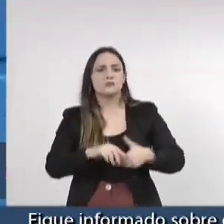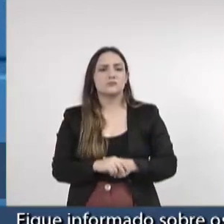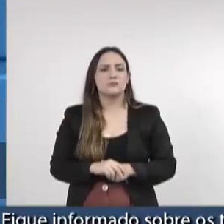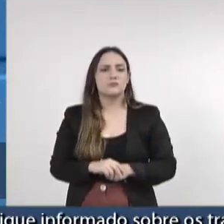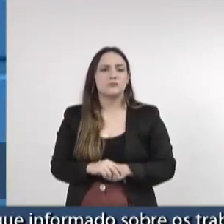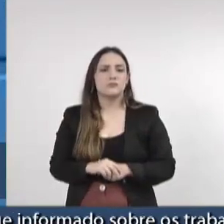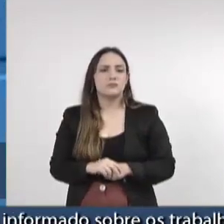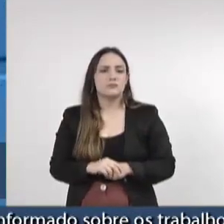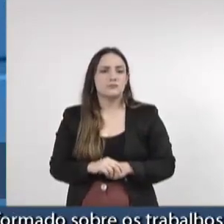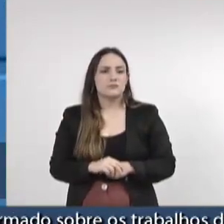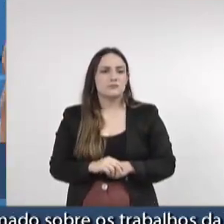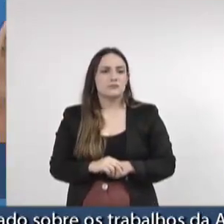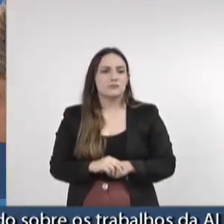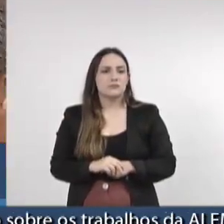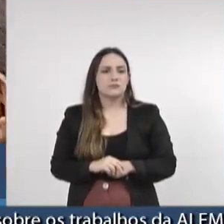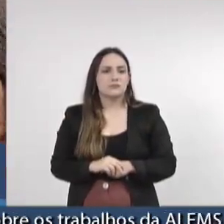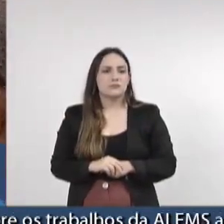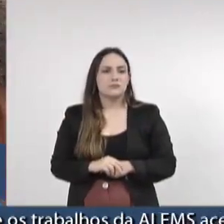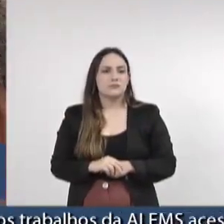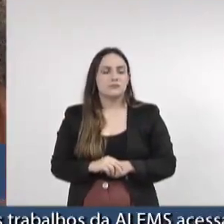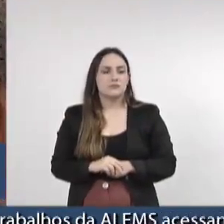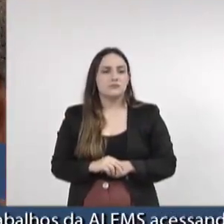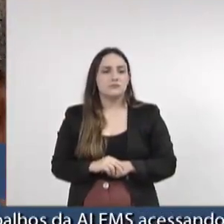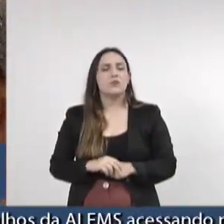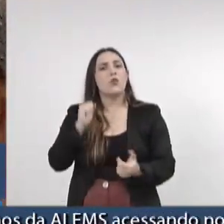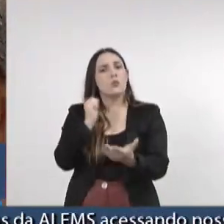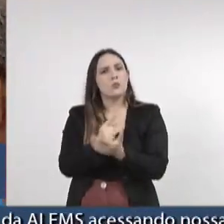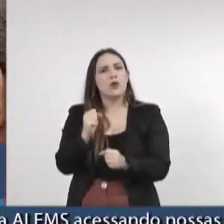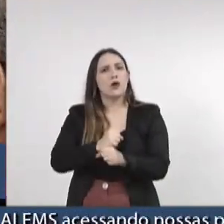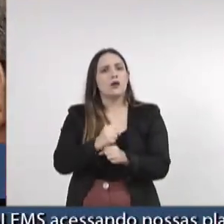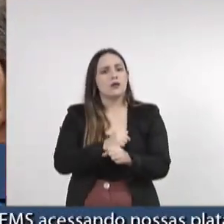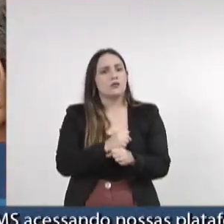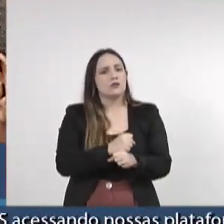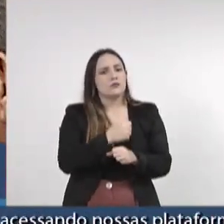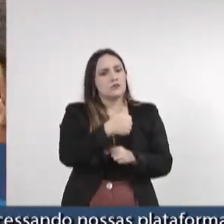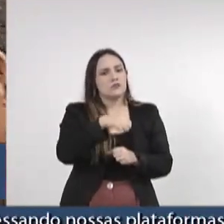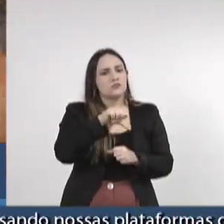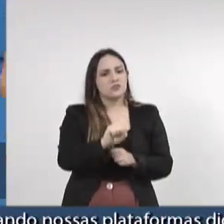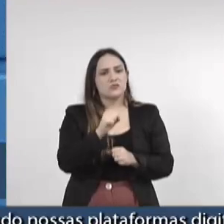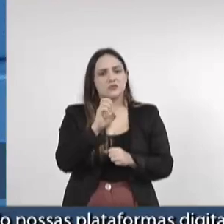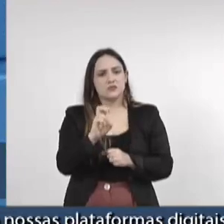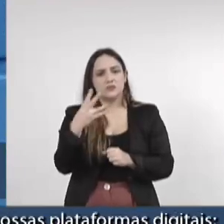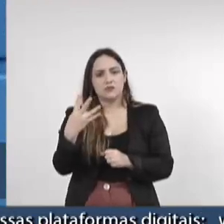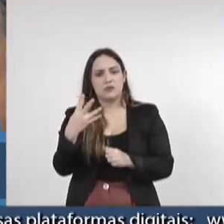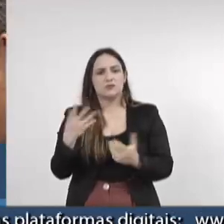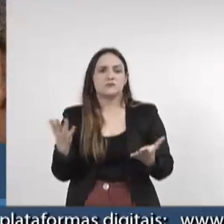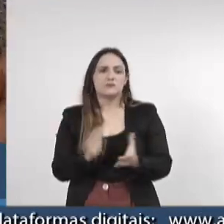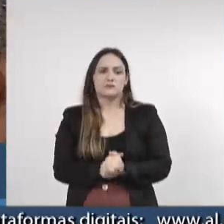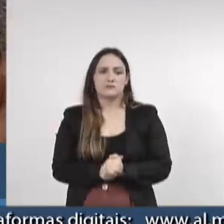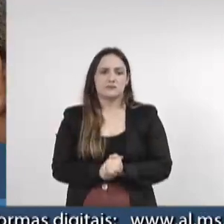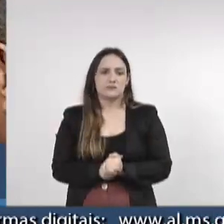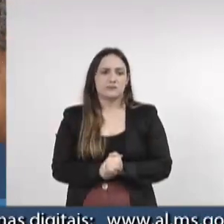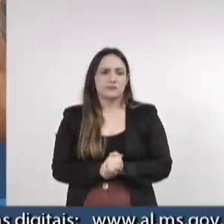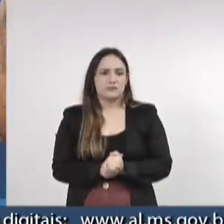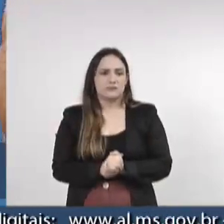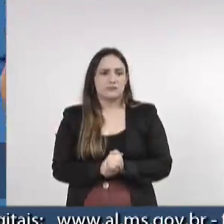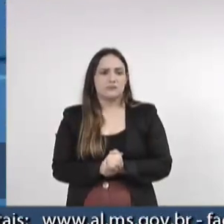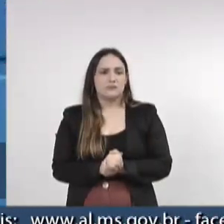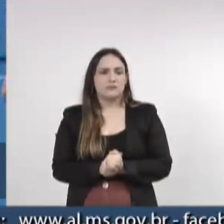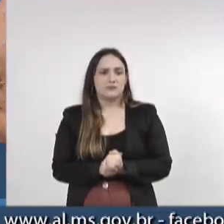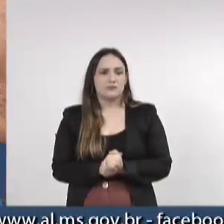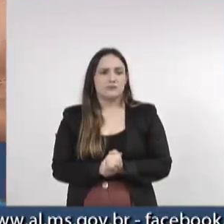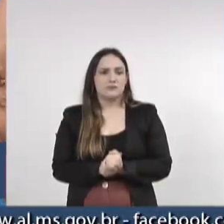atesta ou que certifica que as terras essas invadidas por trás do CIMI e outros